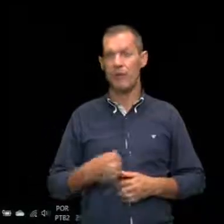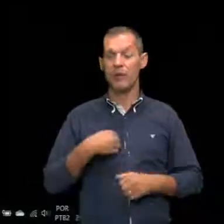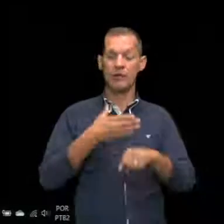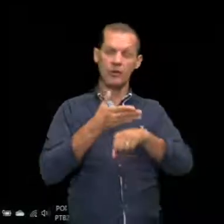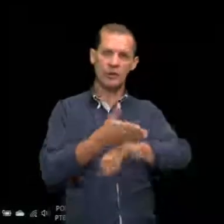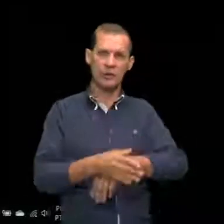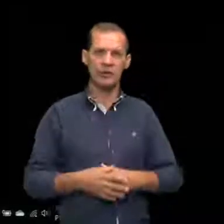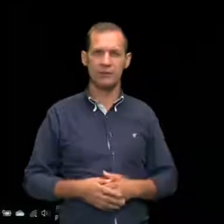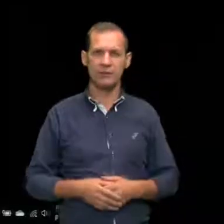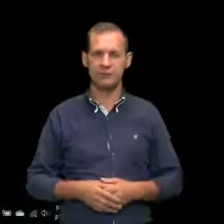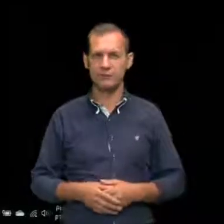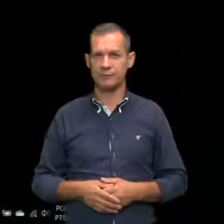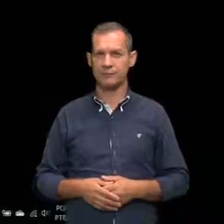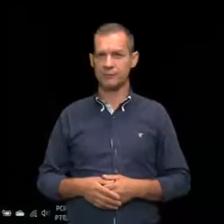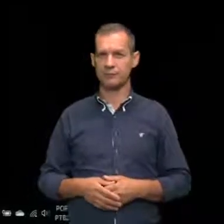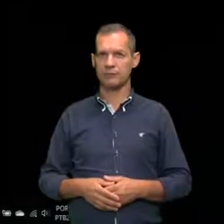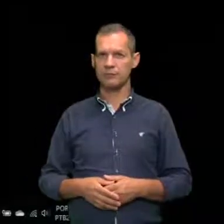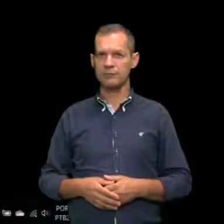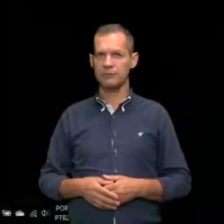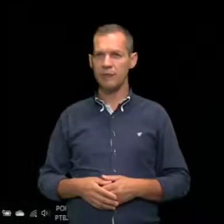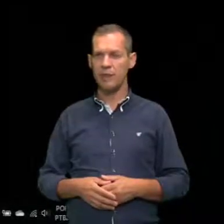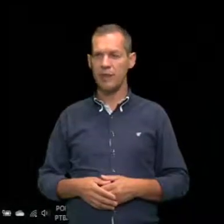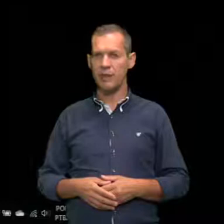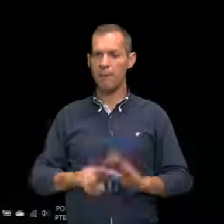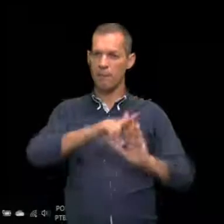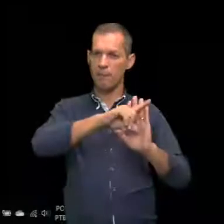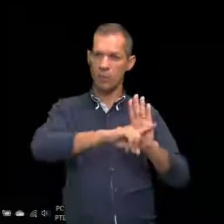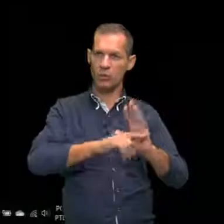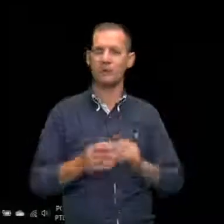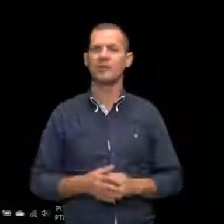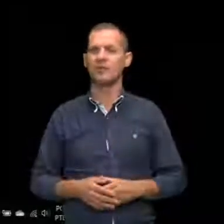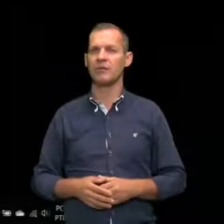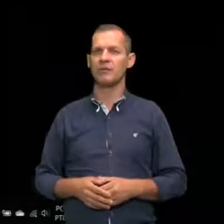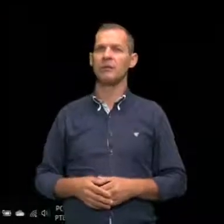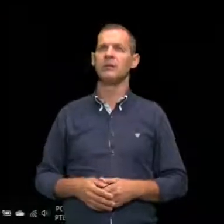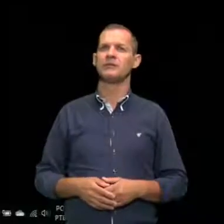entrar aqui em configurações,